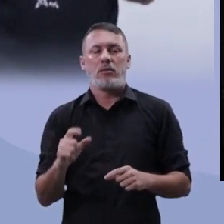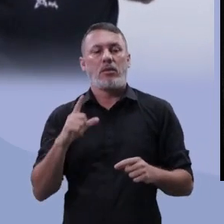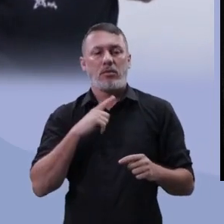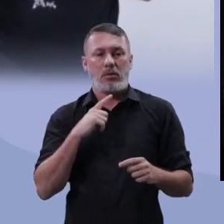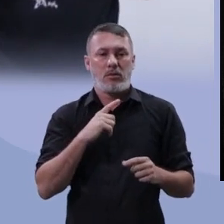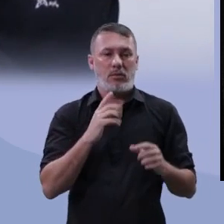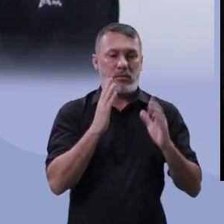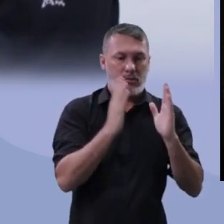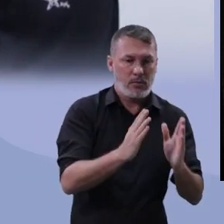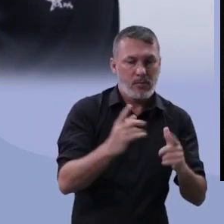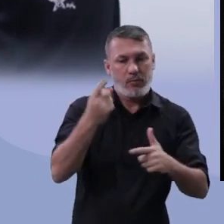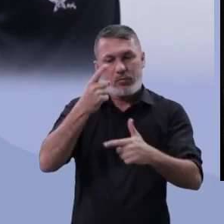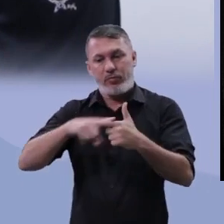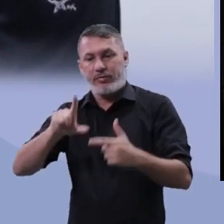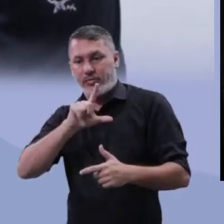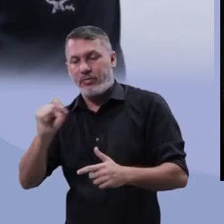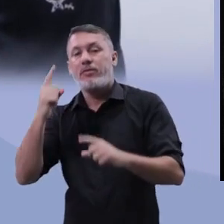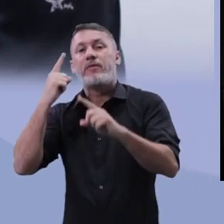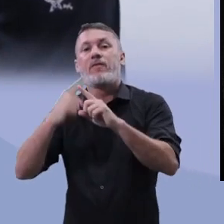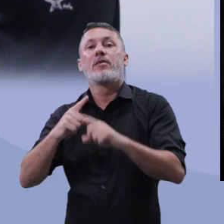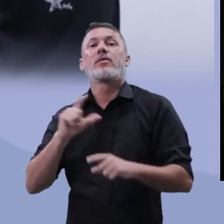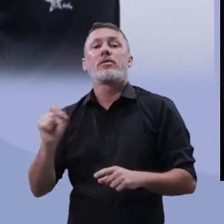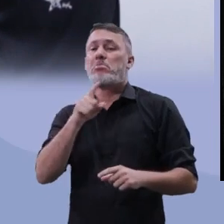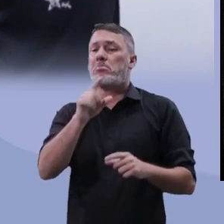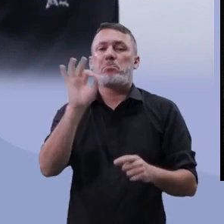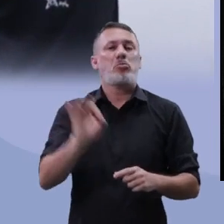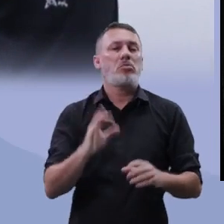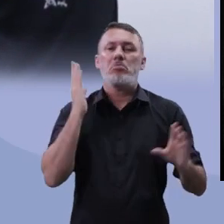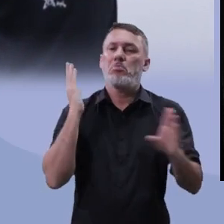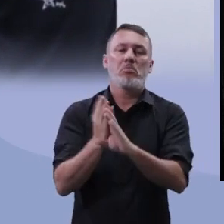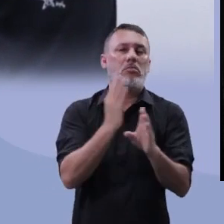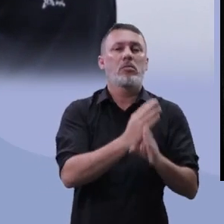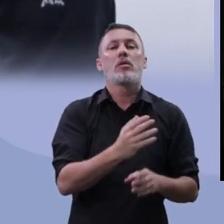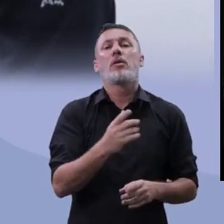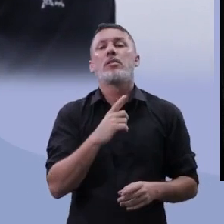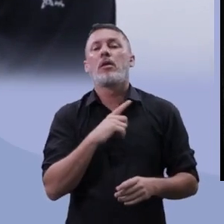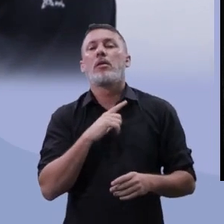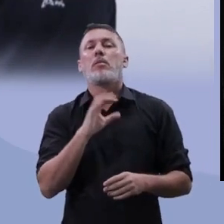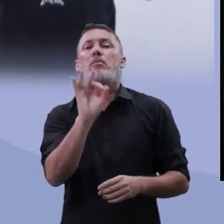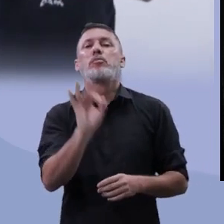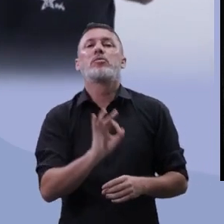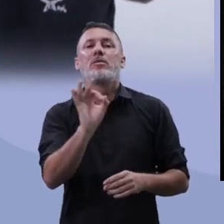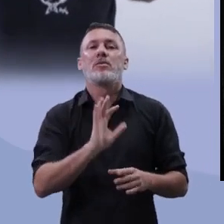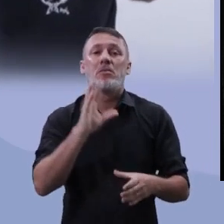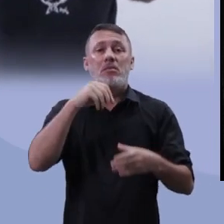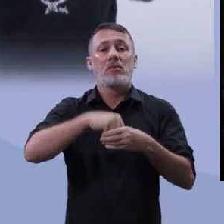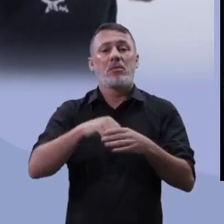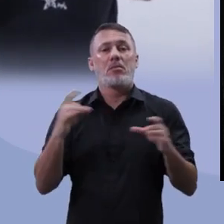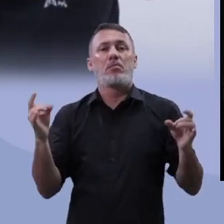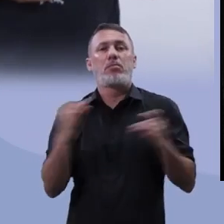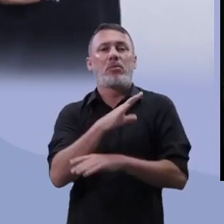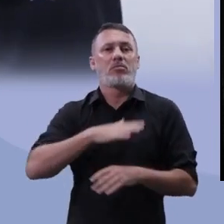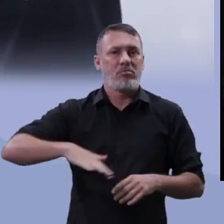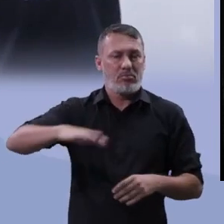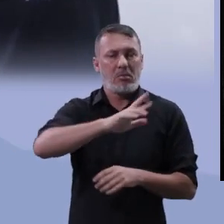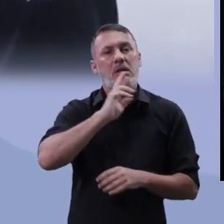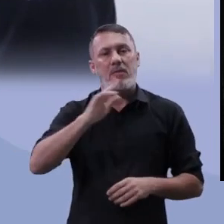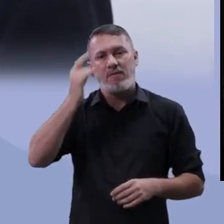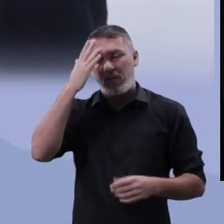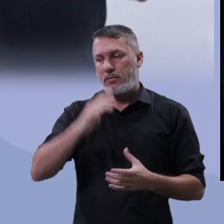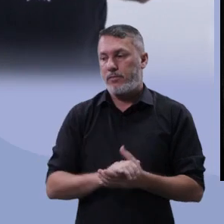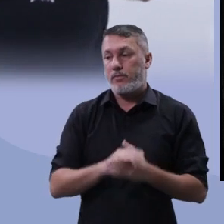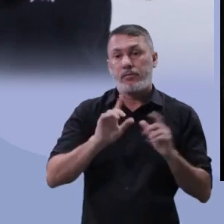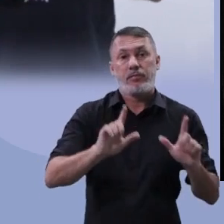Parte dividido pelo total vezes 100. Você vai ter a porcentagem, quantos por cento uma parte significa de um